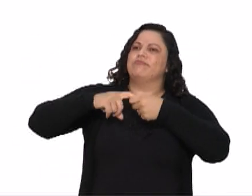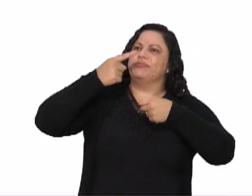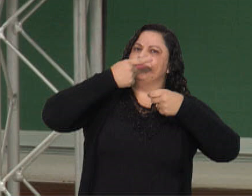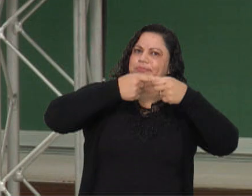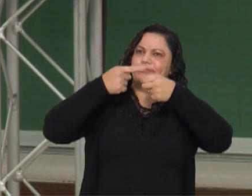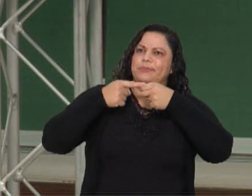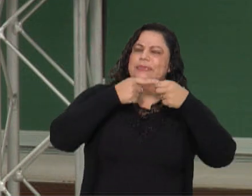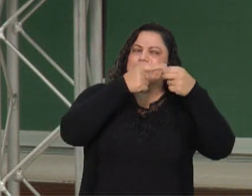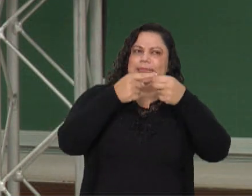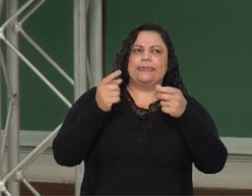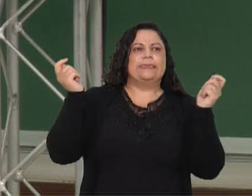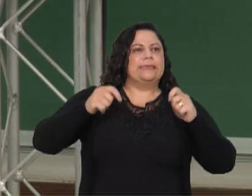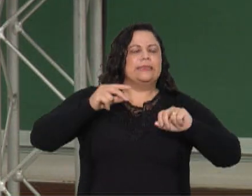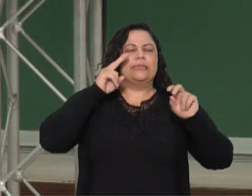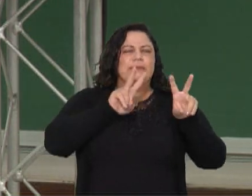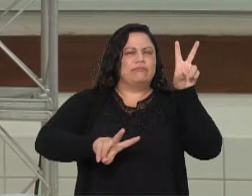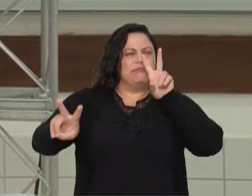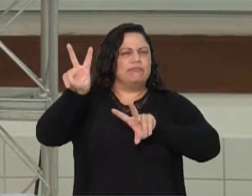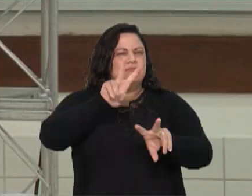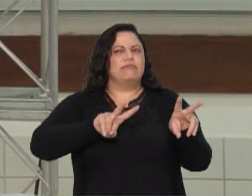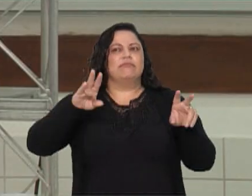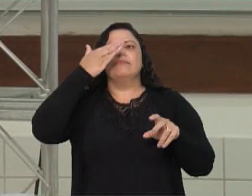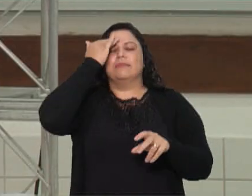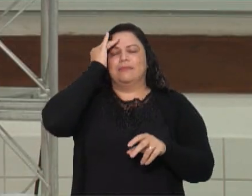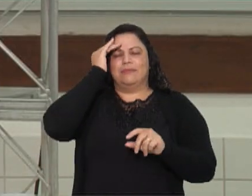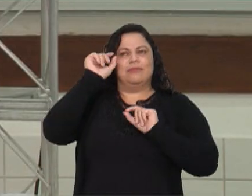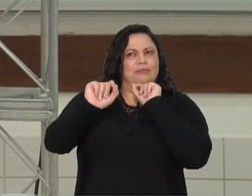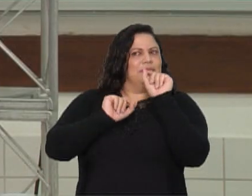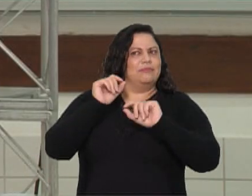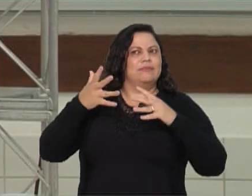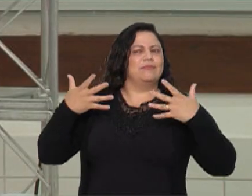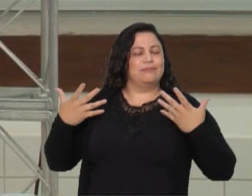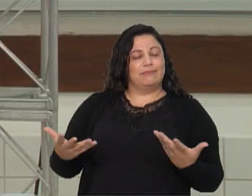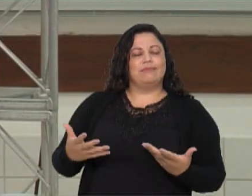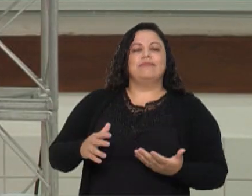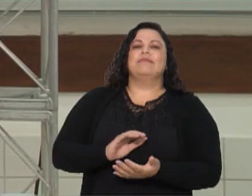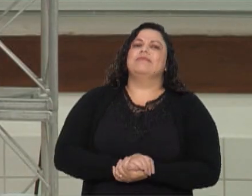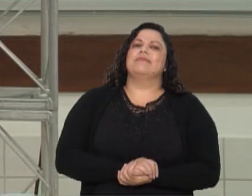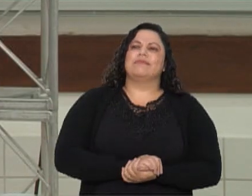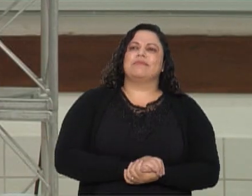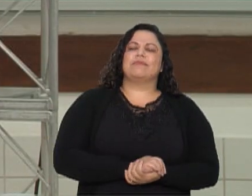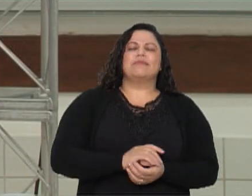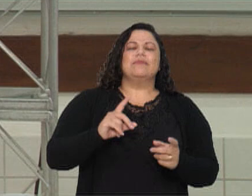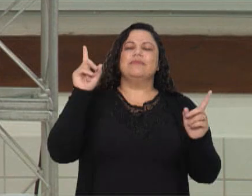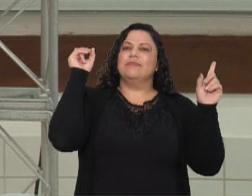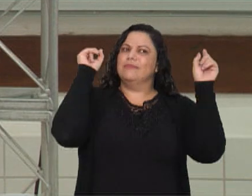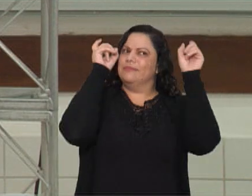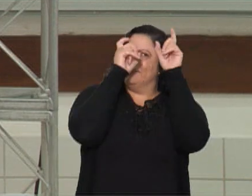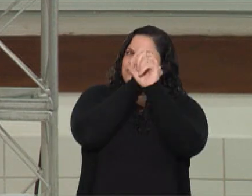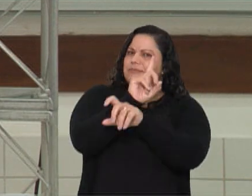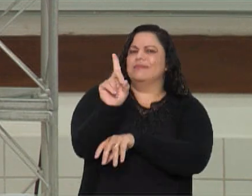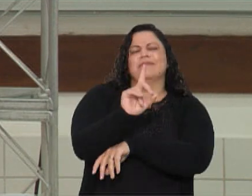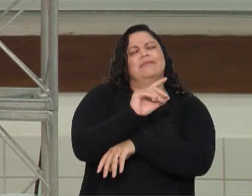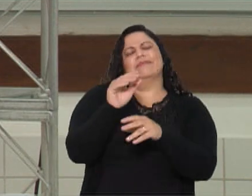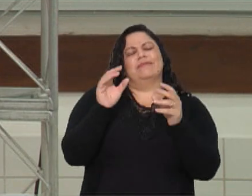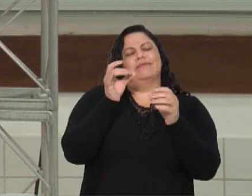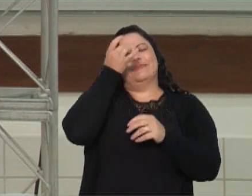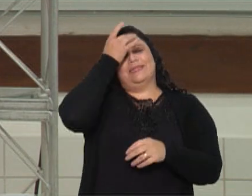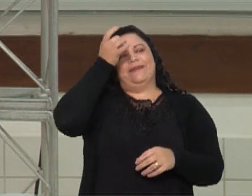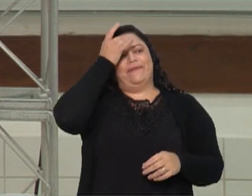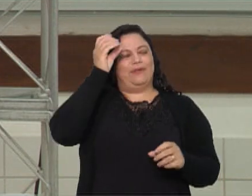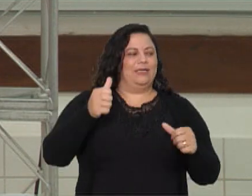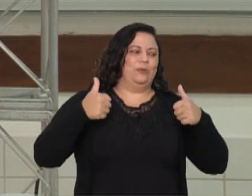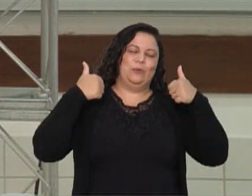Viram? Entenderam agora o que é a urbanização? Não é nada difícil de entender, né? Bem tranquilo,